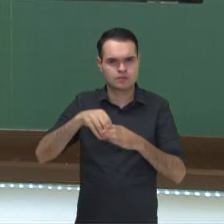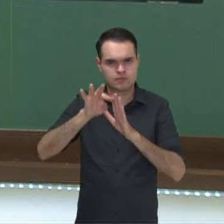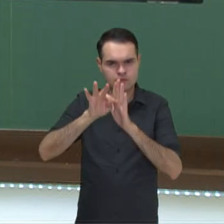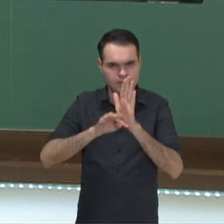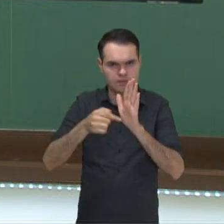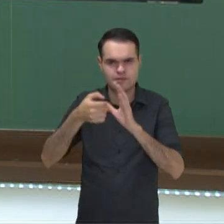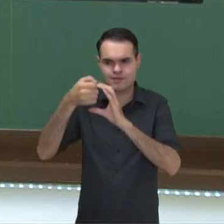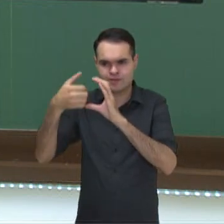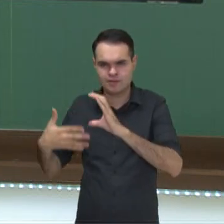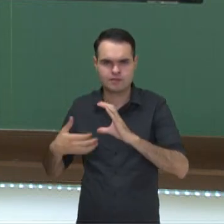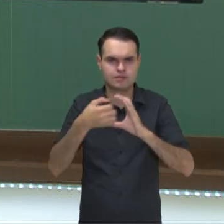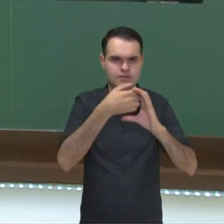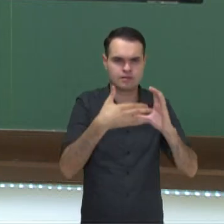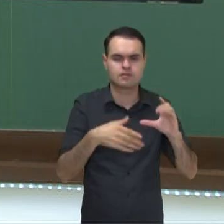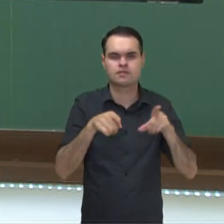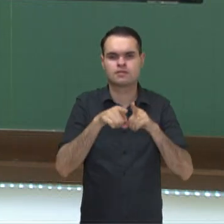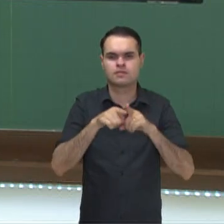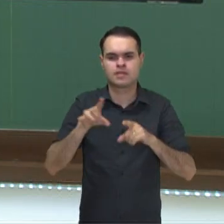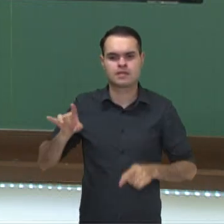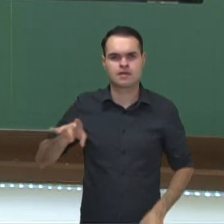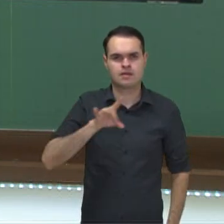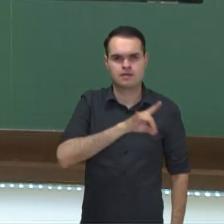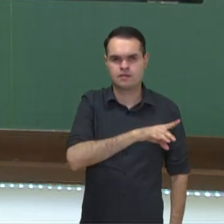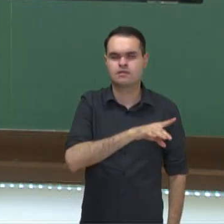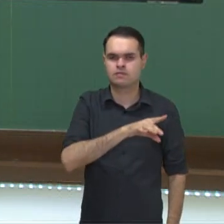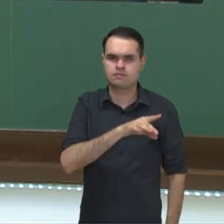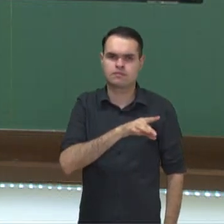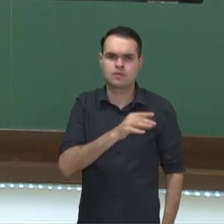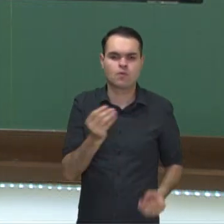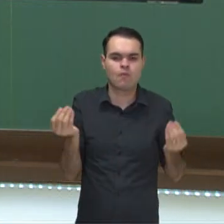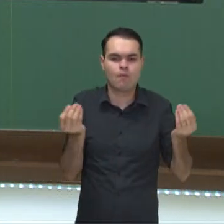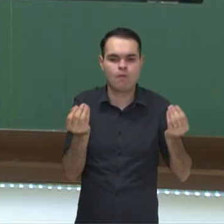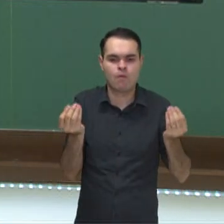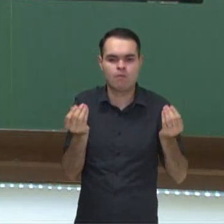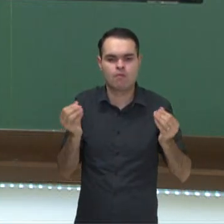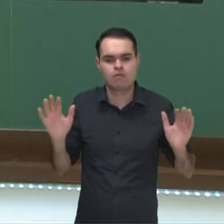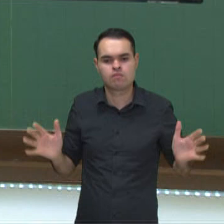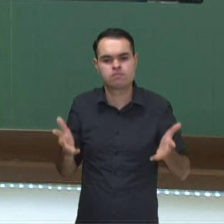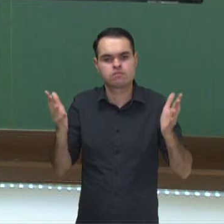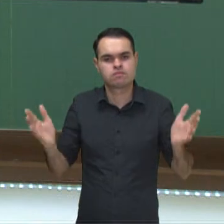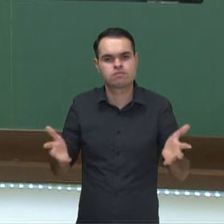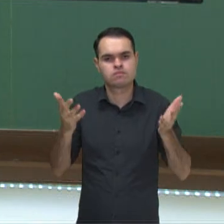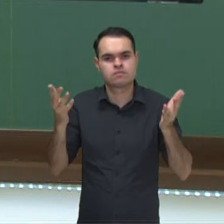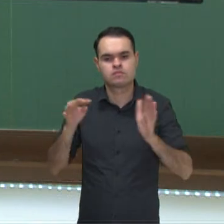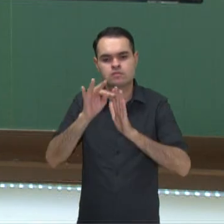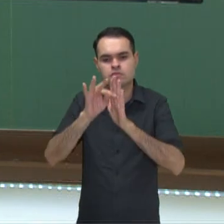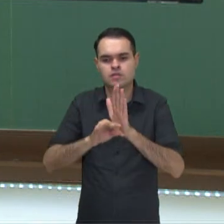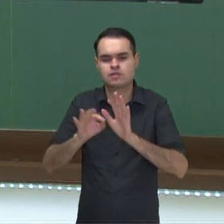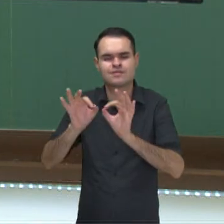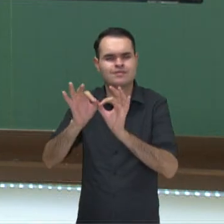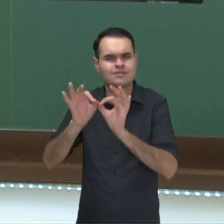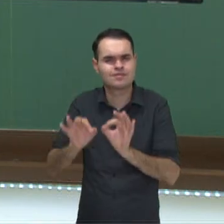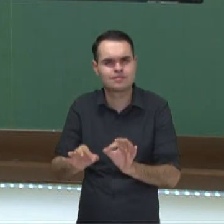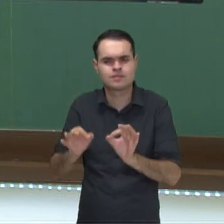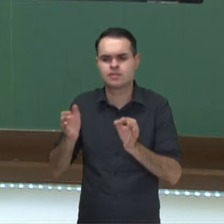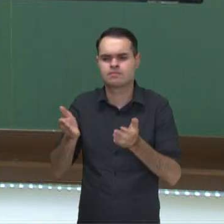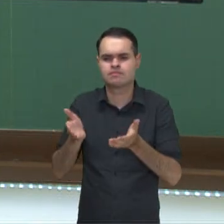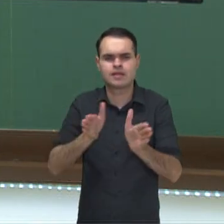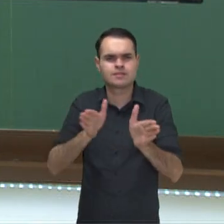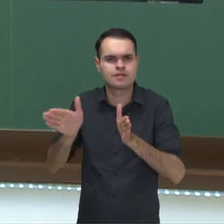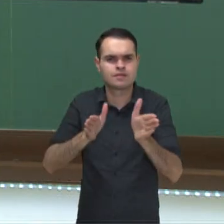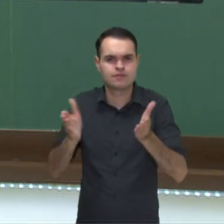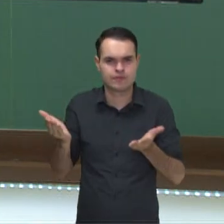cada característica também que participou, teve a sua contribuição para trazer um texto mais simples, numa linguagem